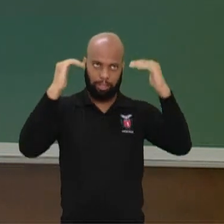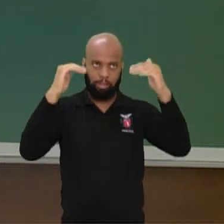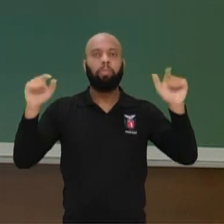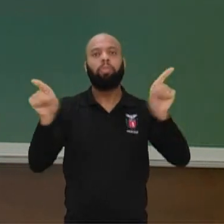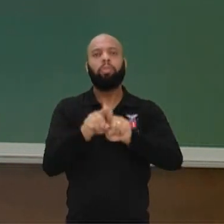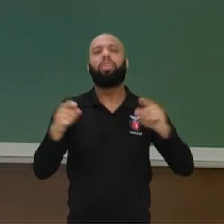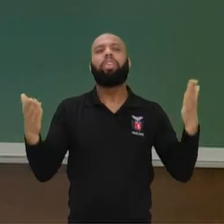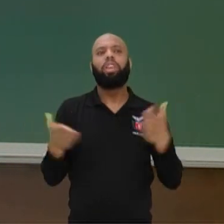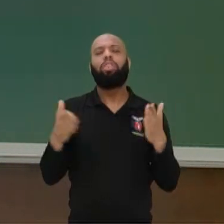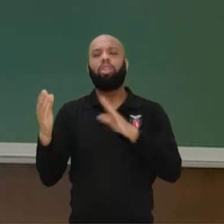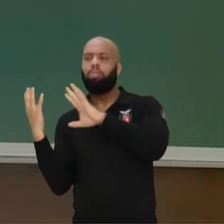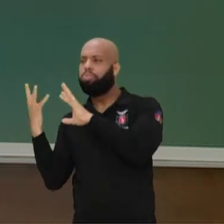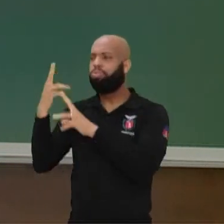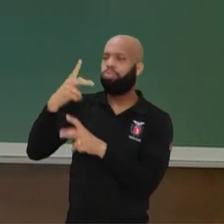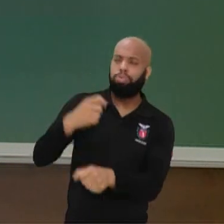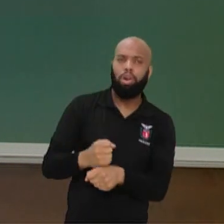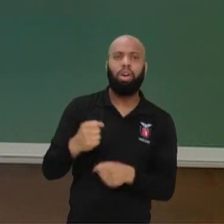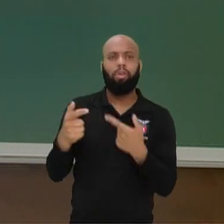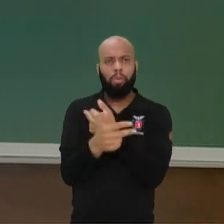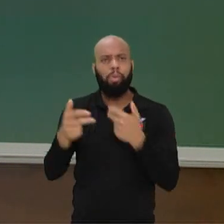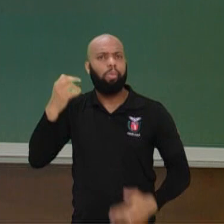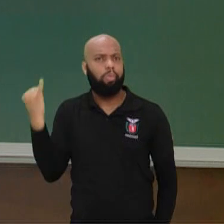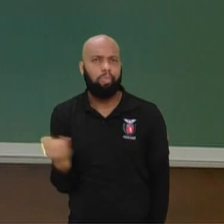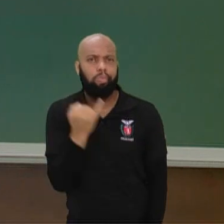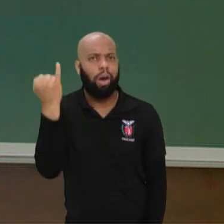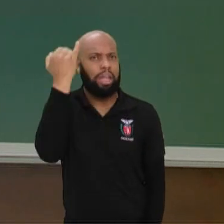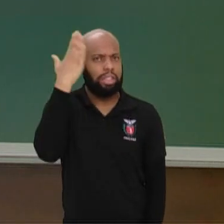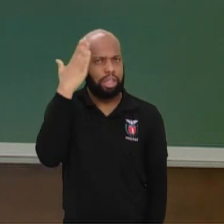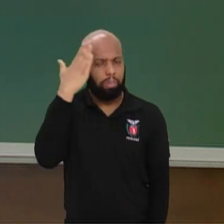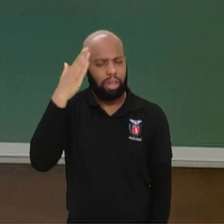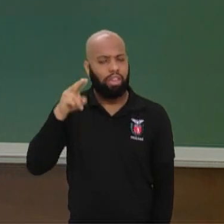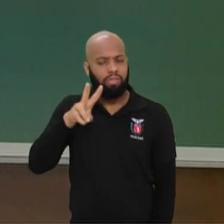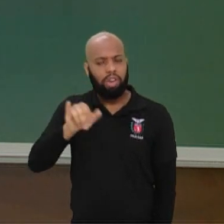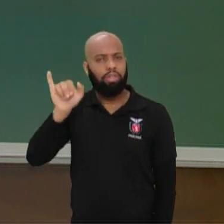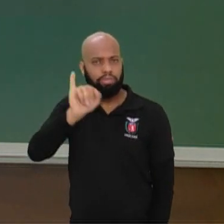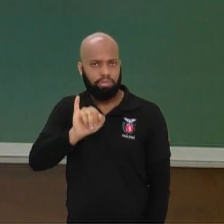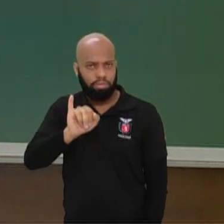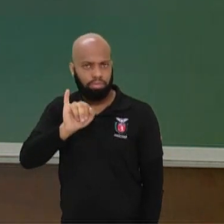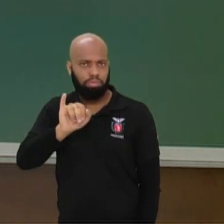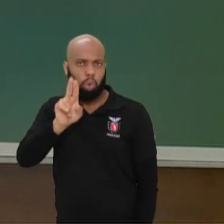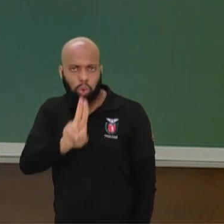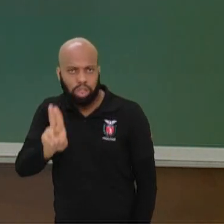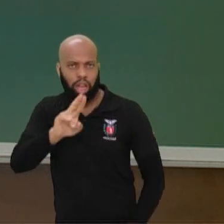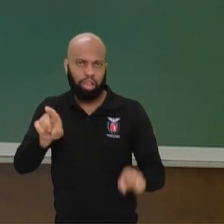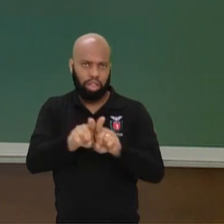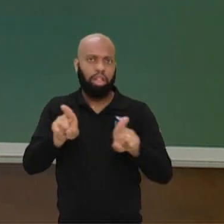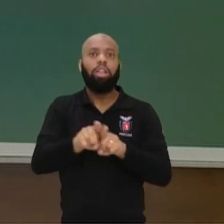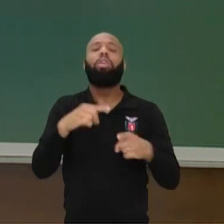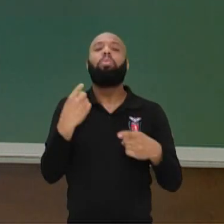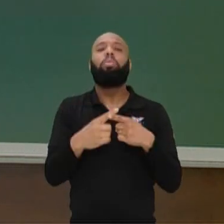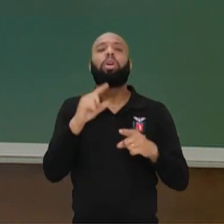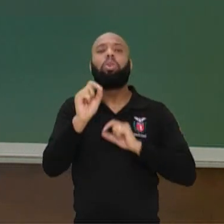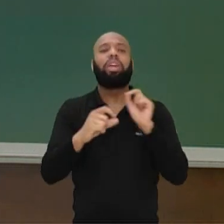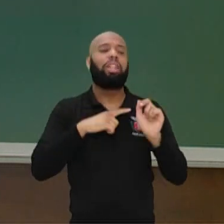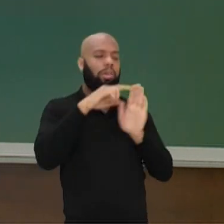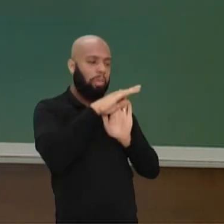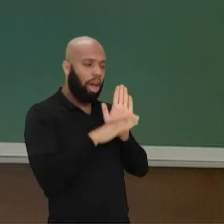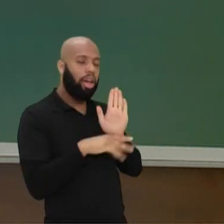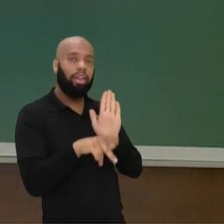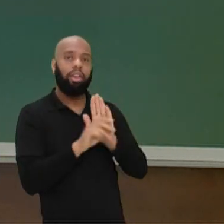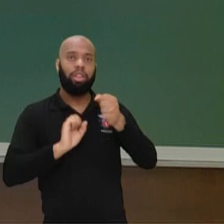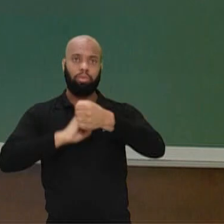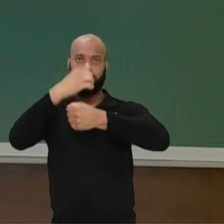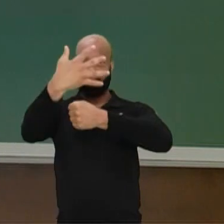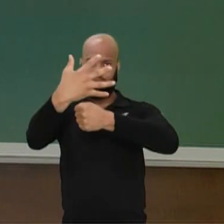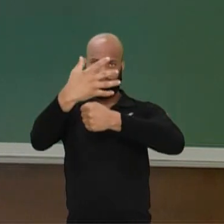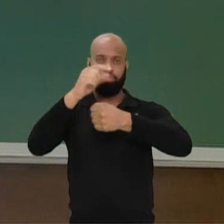também essa aula, bastante de revisão, coisas importantes que vocês vão usar bastante, tá? a questão das propriedades da